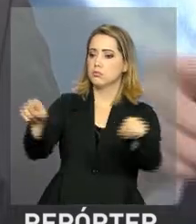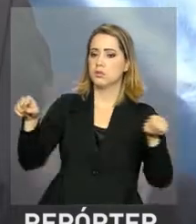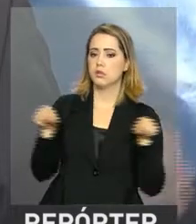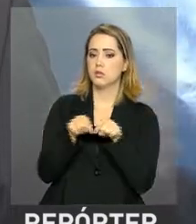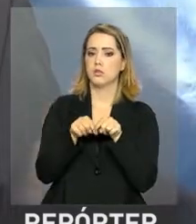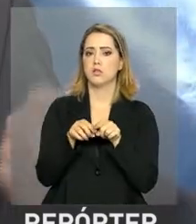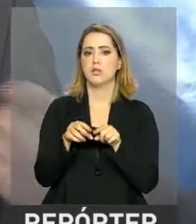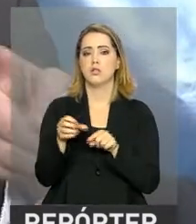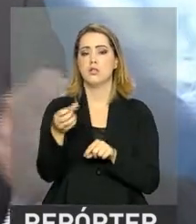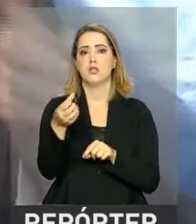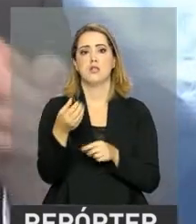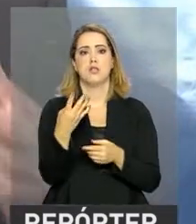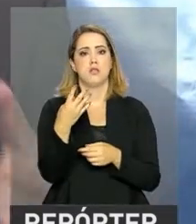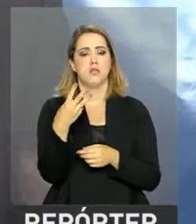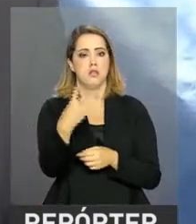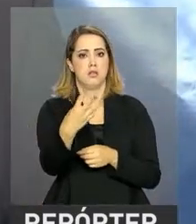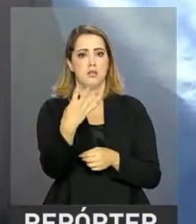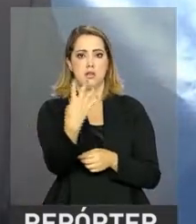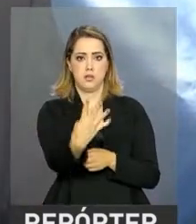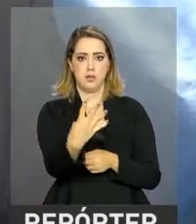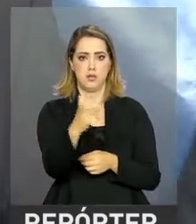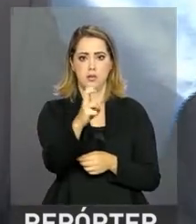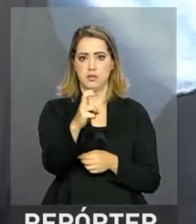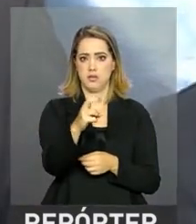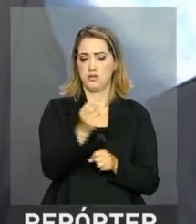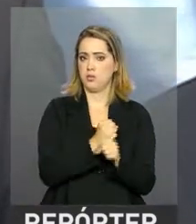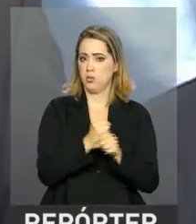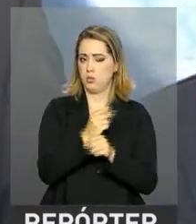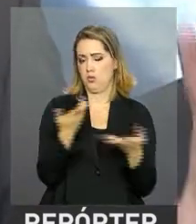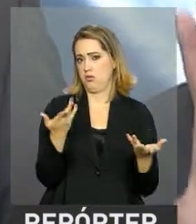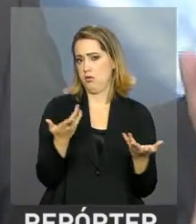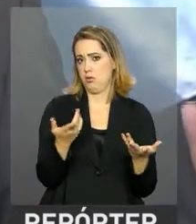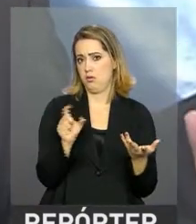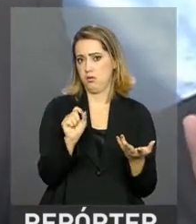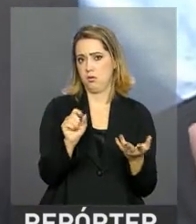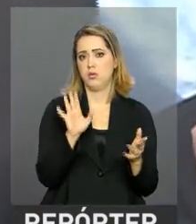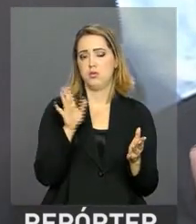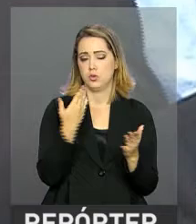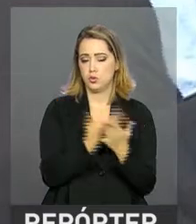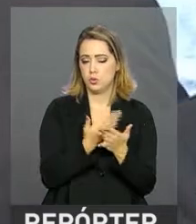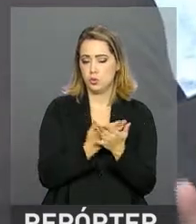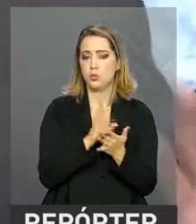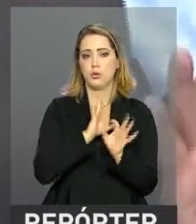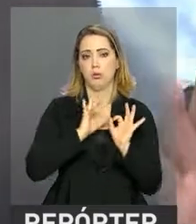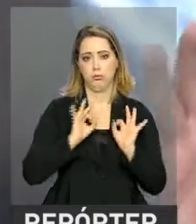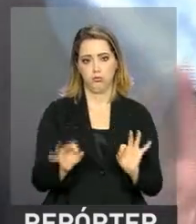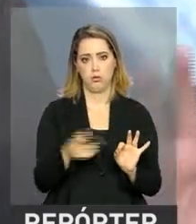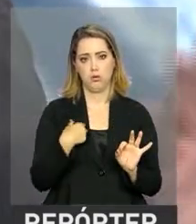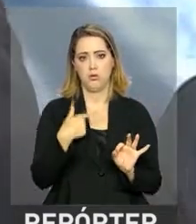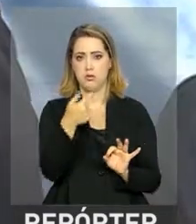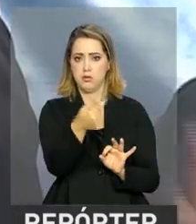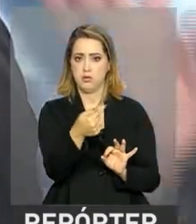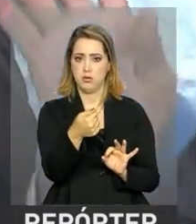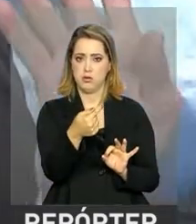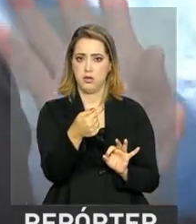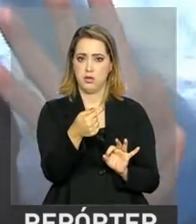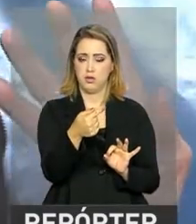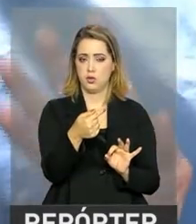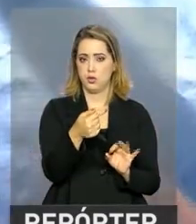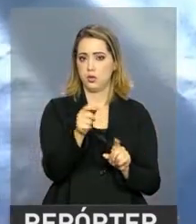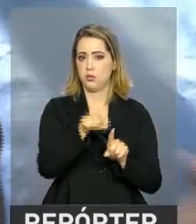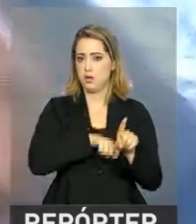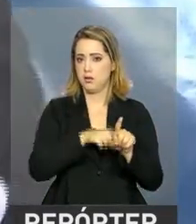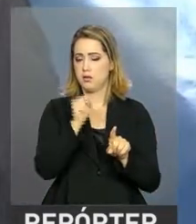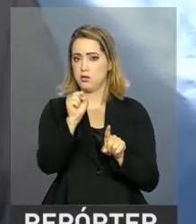demorar 3, 4, 5 anos, talvez num período, ainda está em estudos, mas num período de 7, 8, 9 meses, um ano no